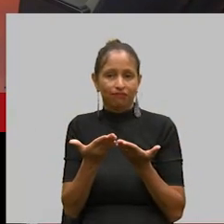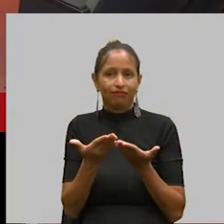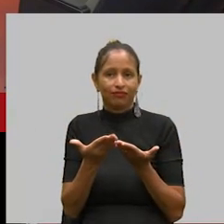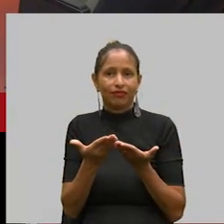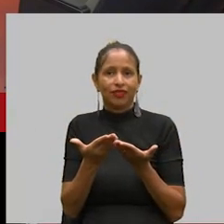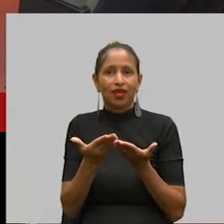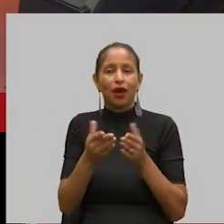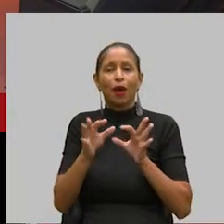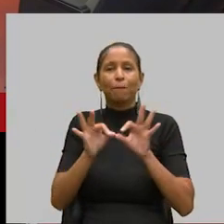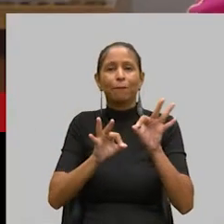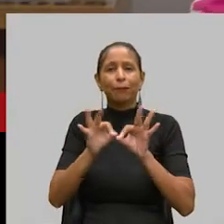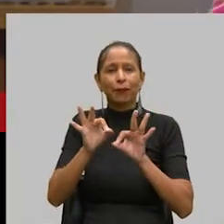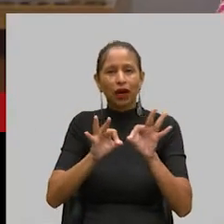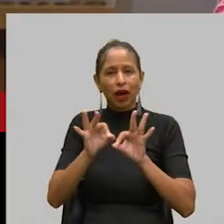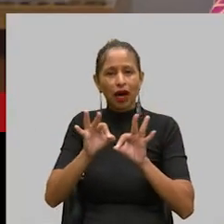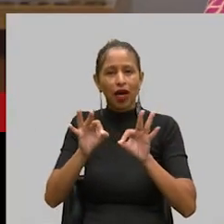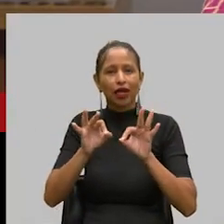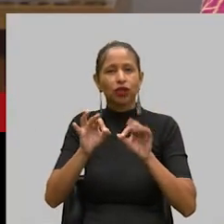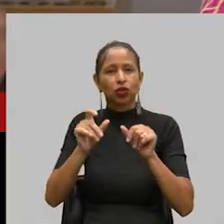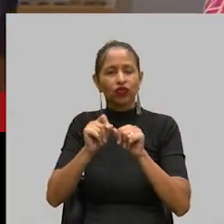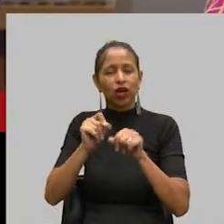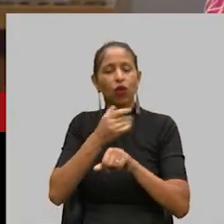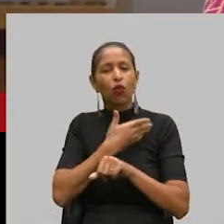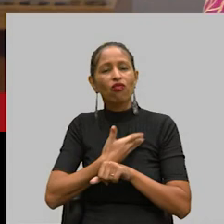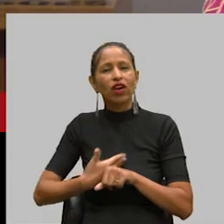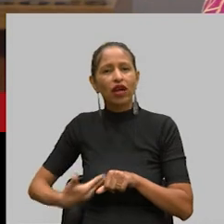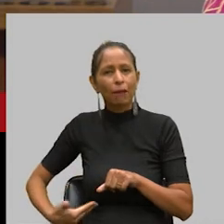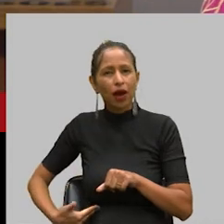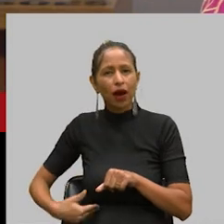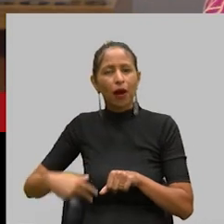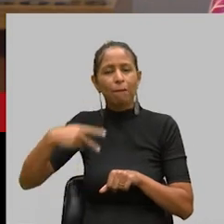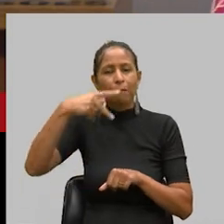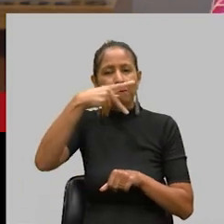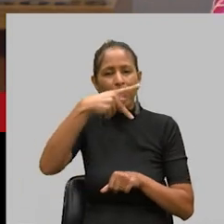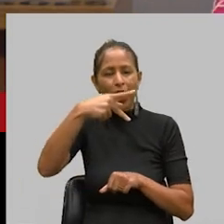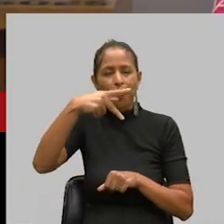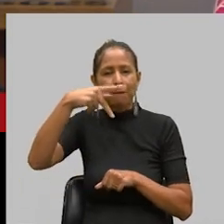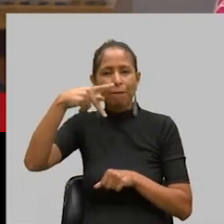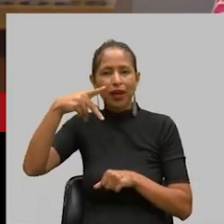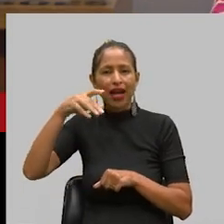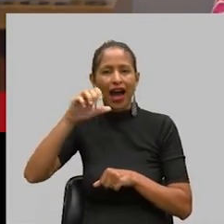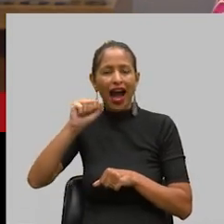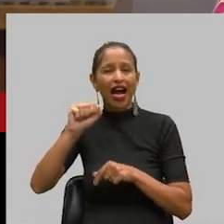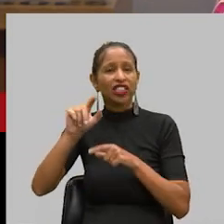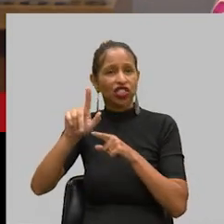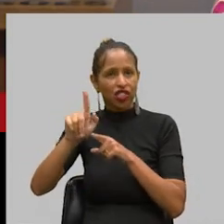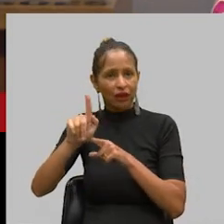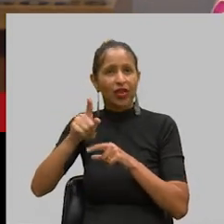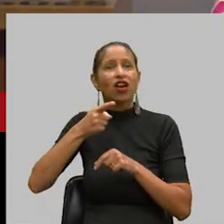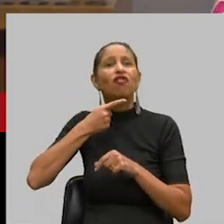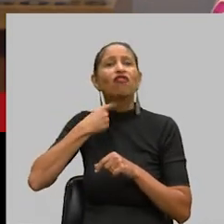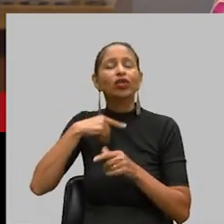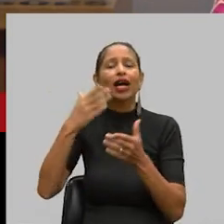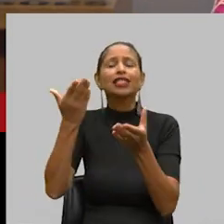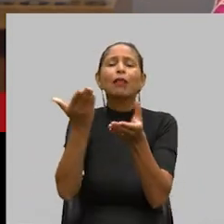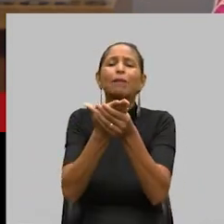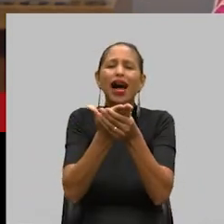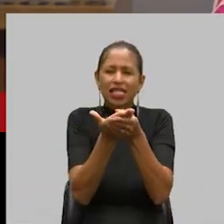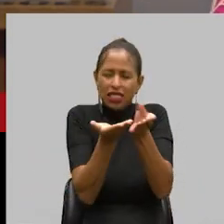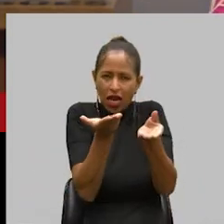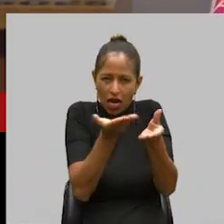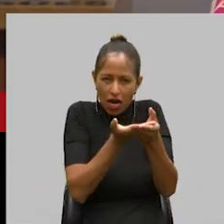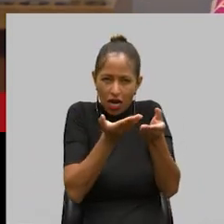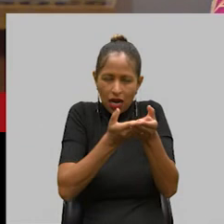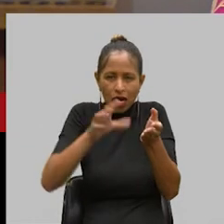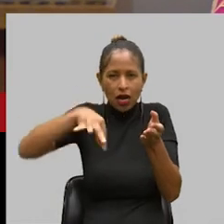no plano plurianual de ações governamentais o p agir e nós quem tiver aí na pastinha pega esse panfletinho